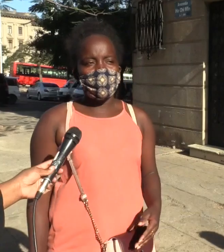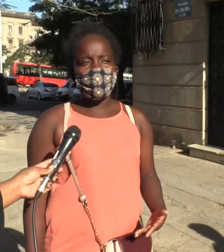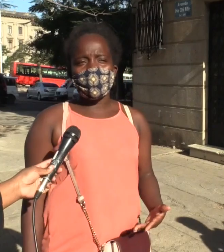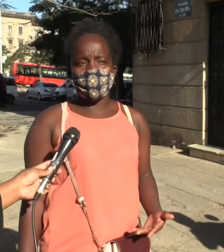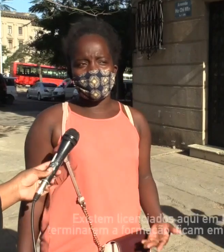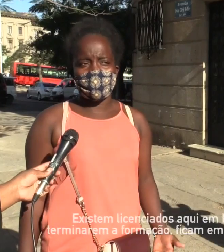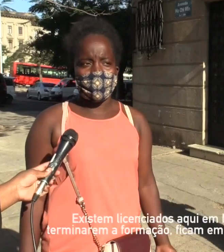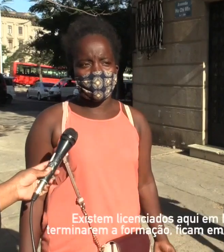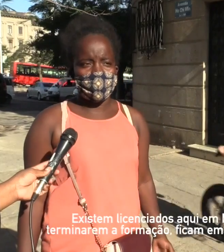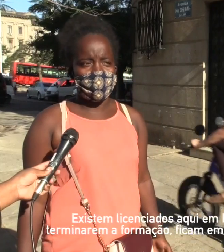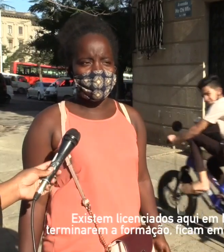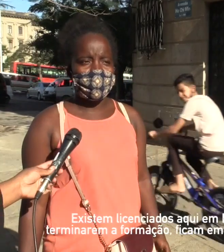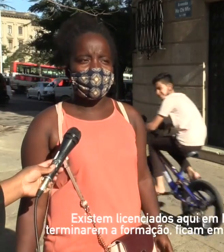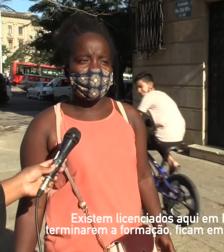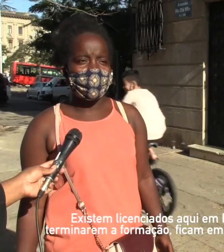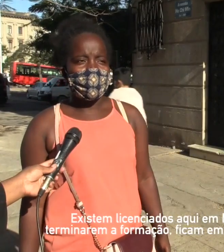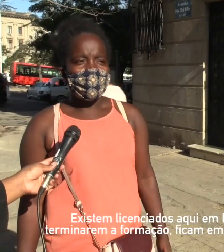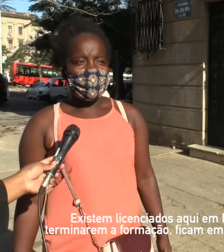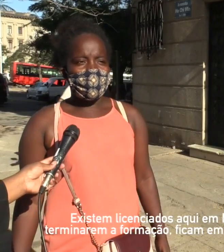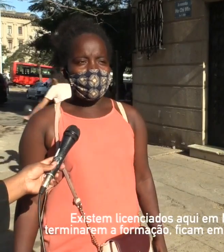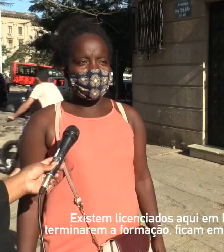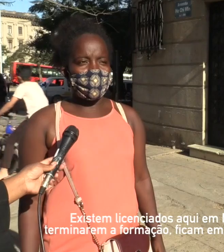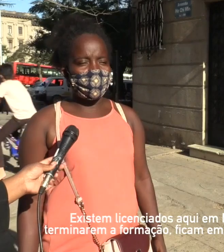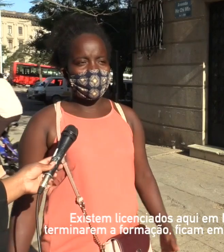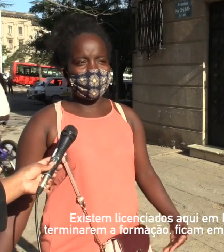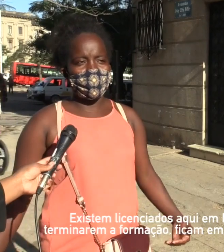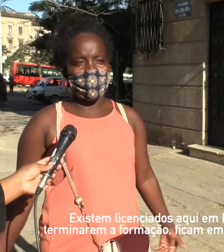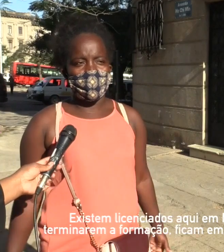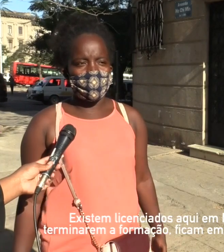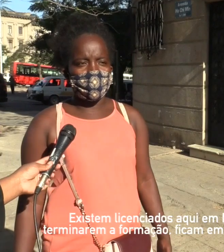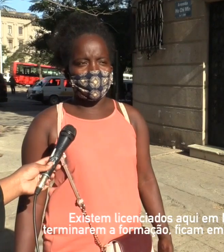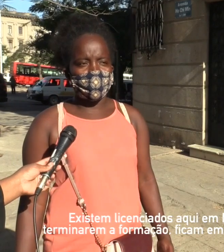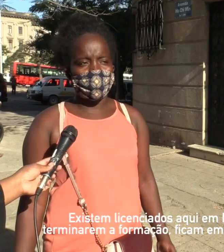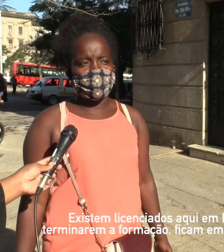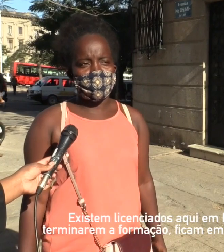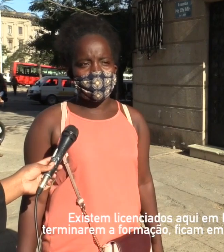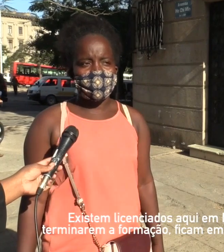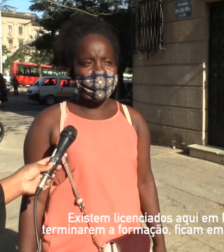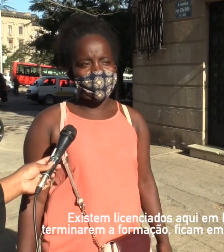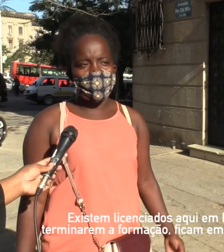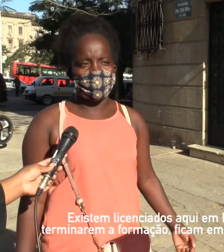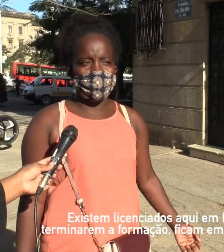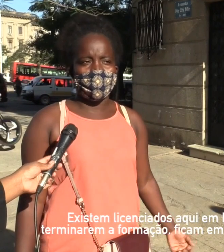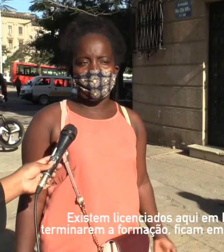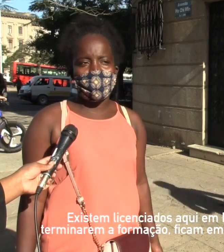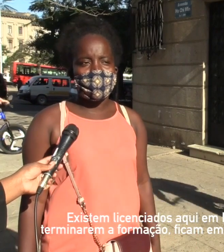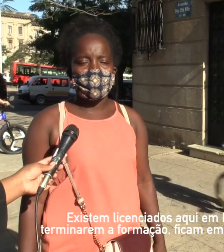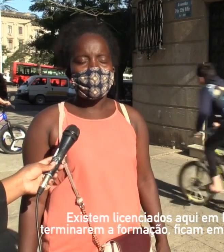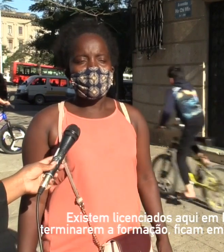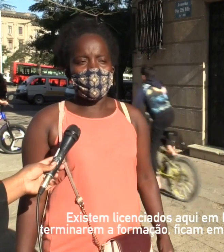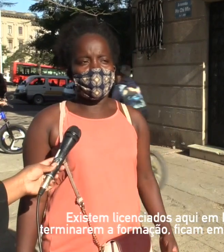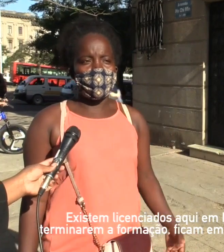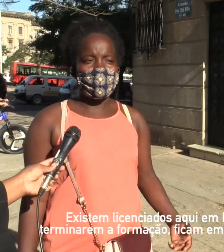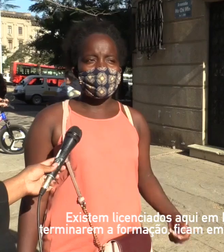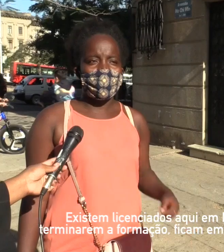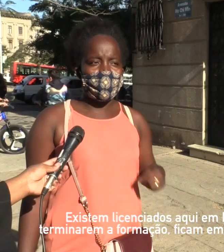Existem muitos licenciados aqui em Moçambique que, depois de terminarem a sua formação, eles ficam em casa,